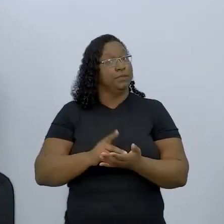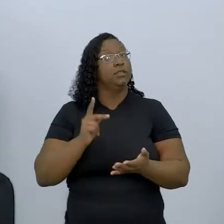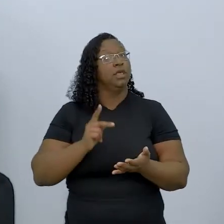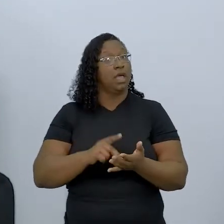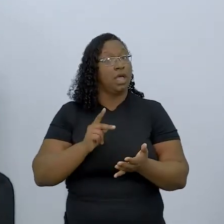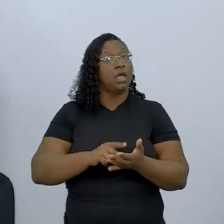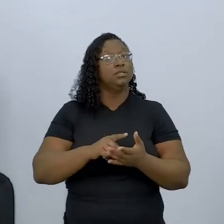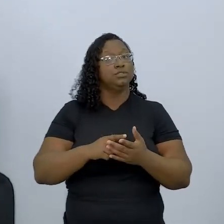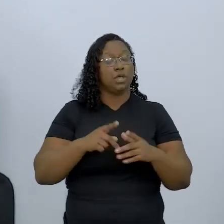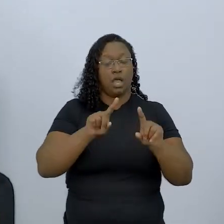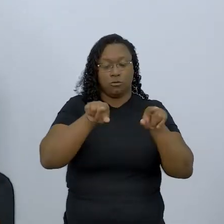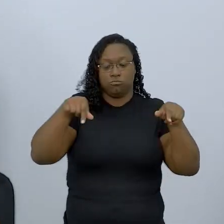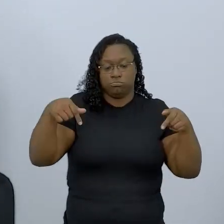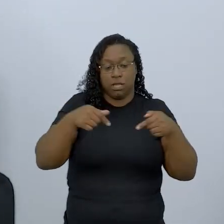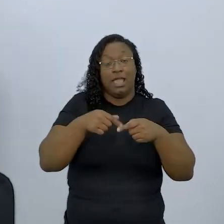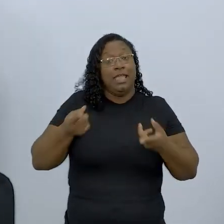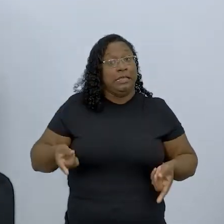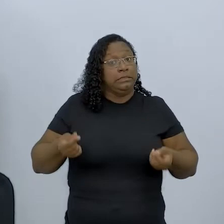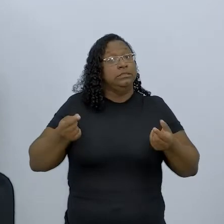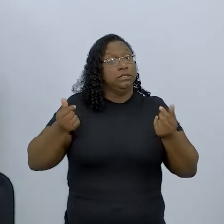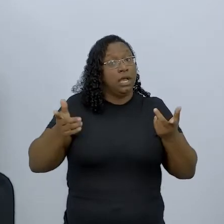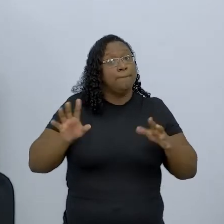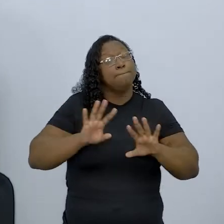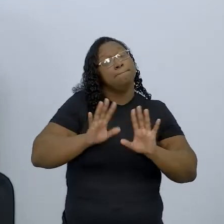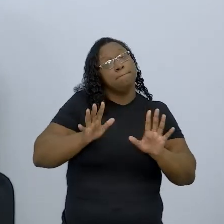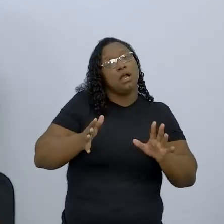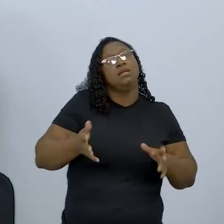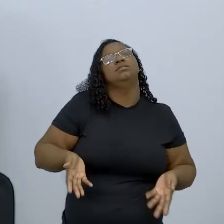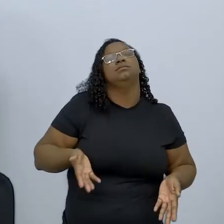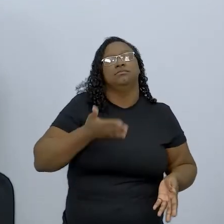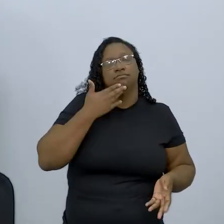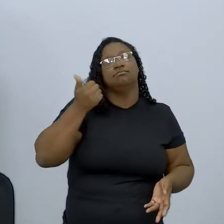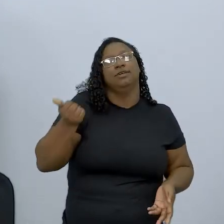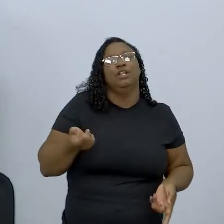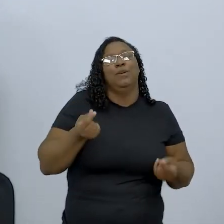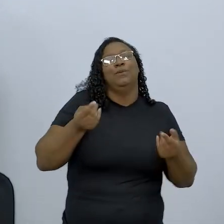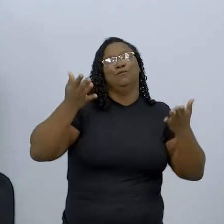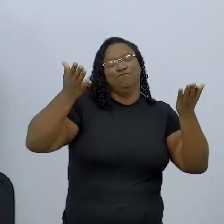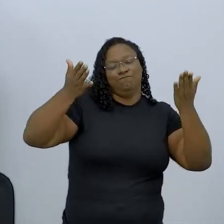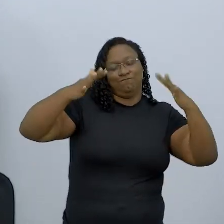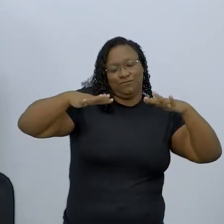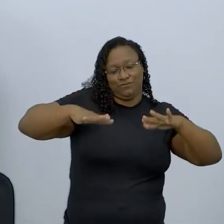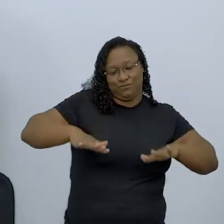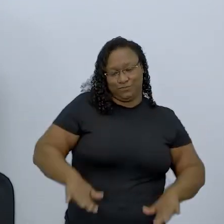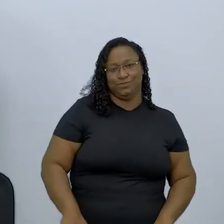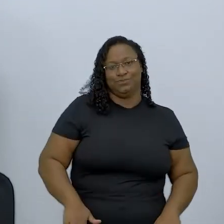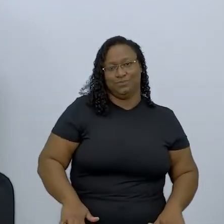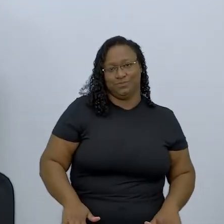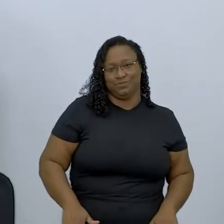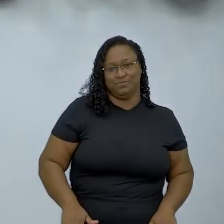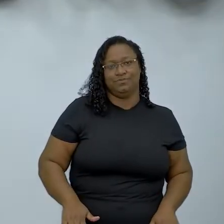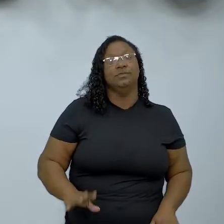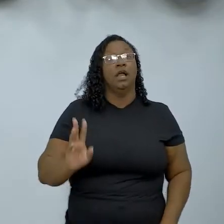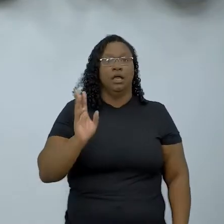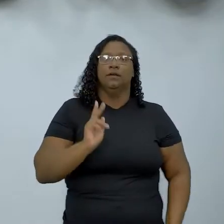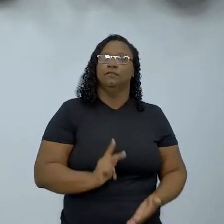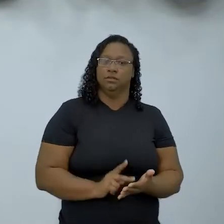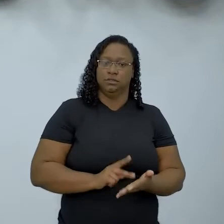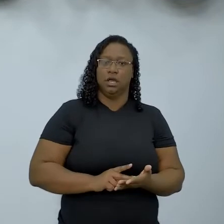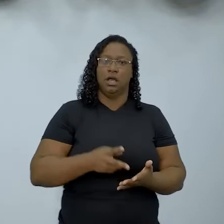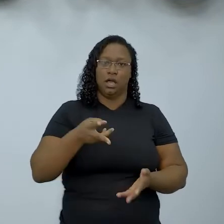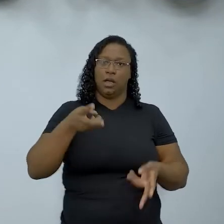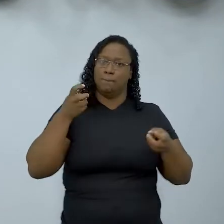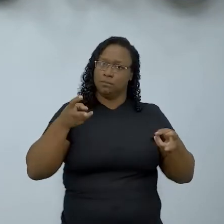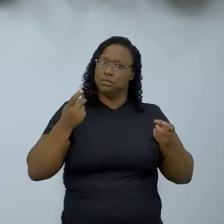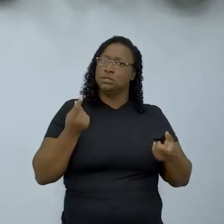e gasta menos também, muito, né? Muito tempo. E vale muito a pena porque o consumo diminui bastante. E eu vi que fez diferença na conta também, quando eu